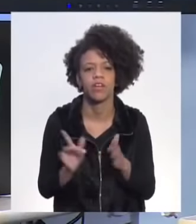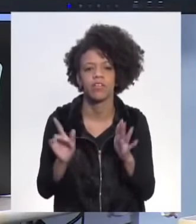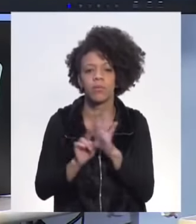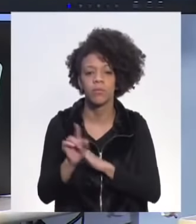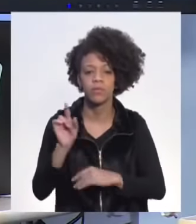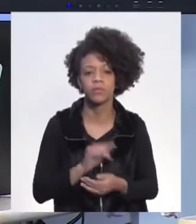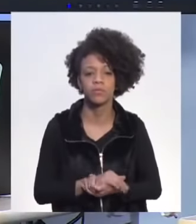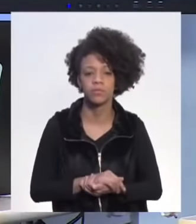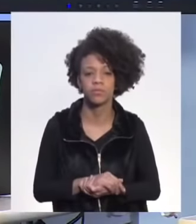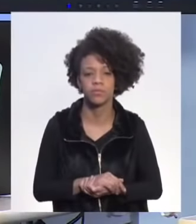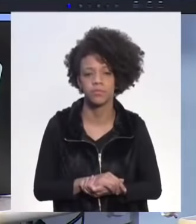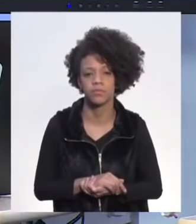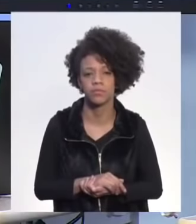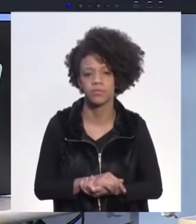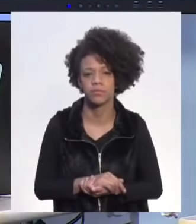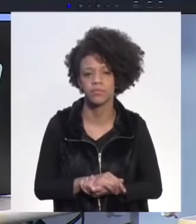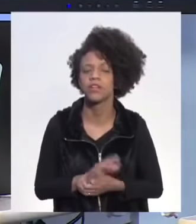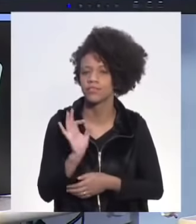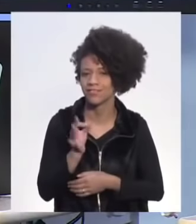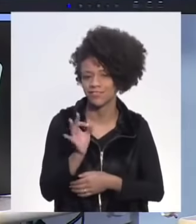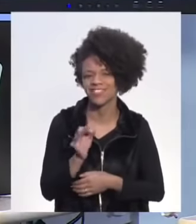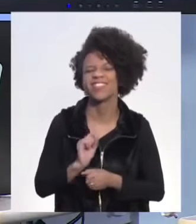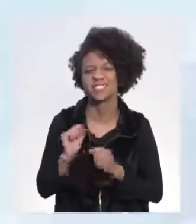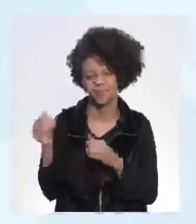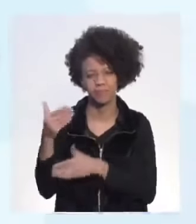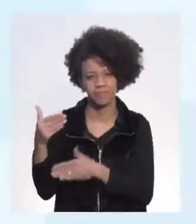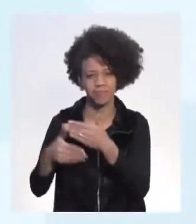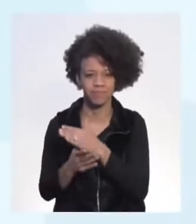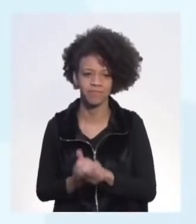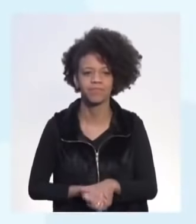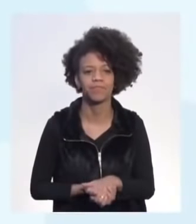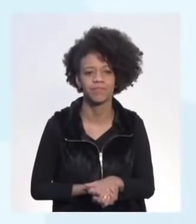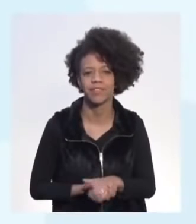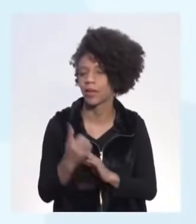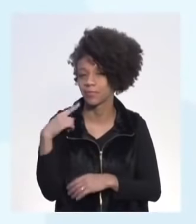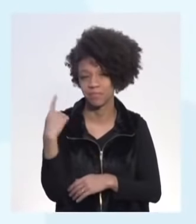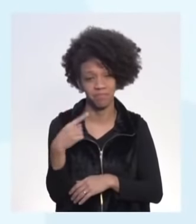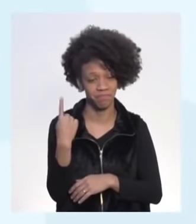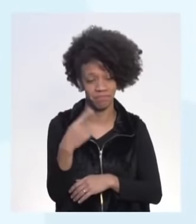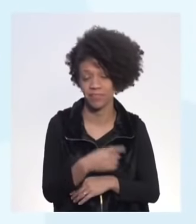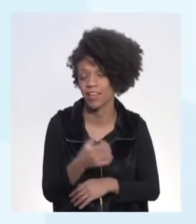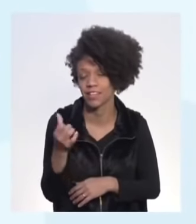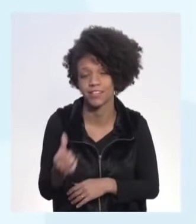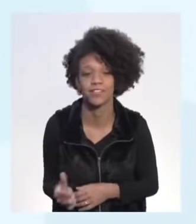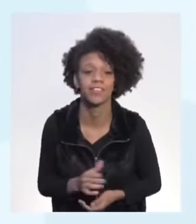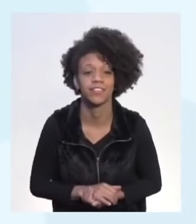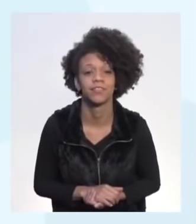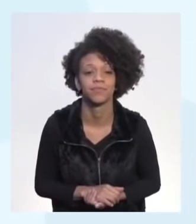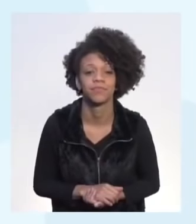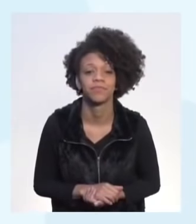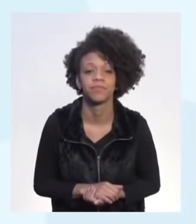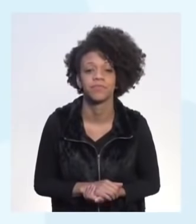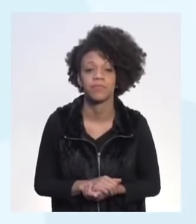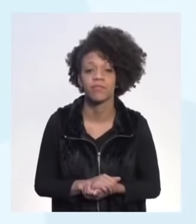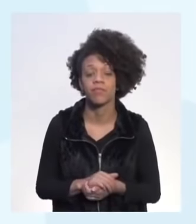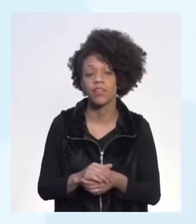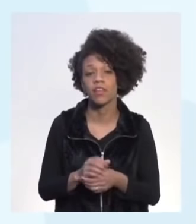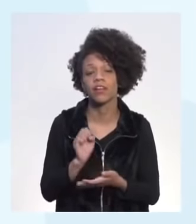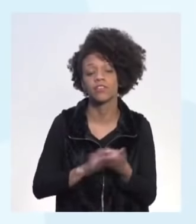perguntar. Ah, não, tá certinho, pode colocar na tela. A professora tá louca, sexta-feira. Agora sim, atividade